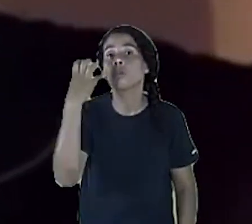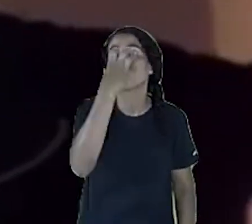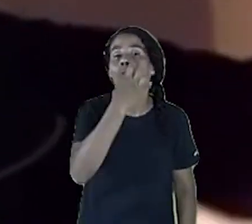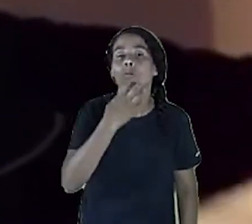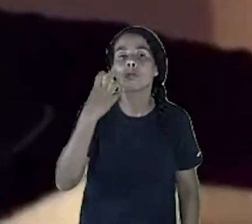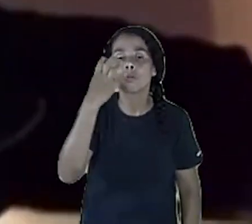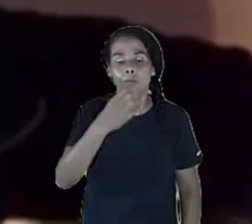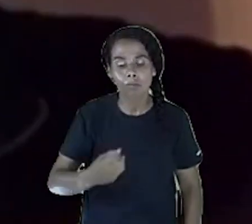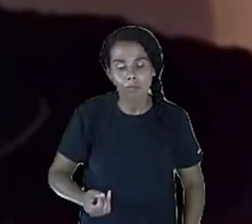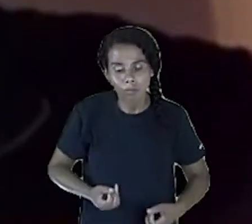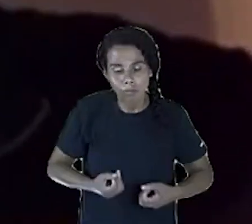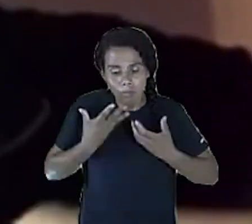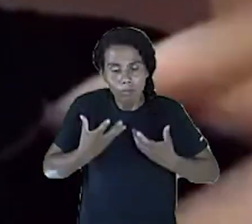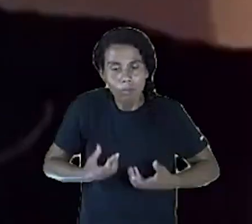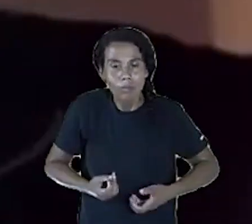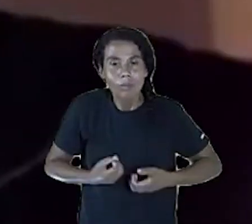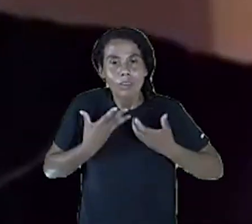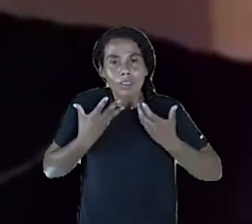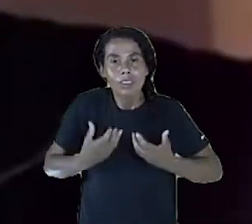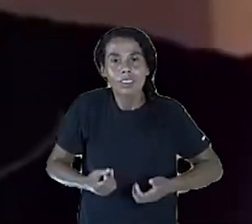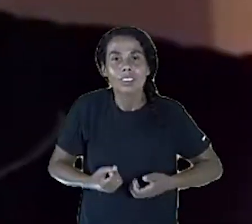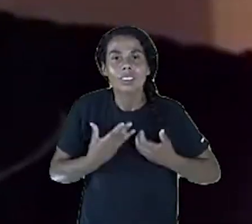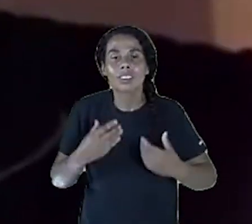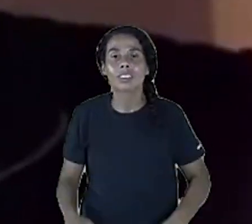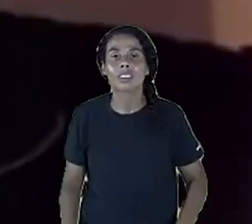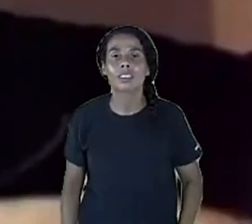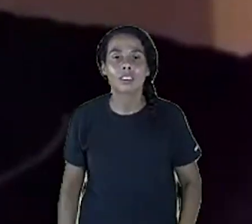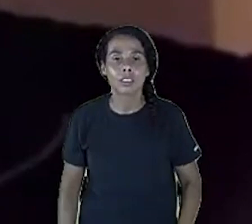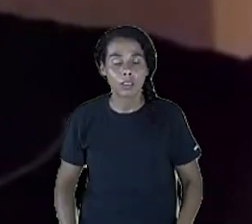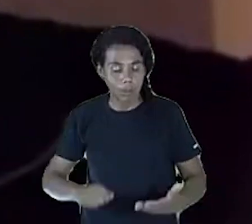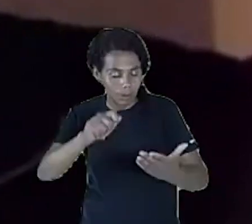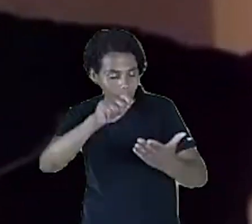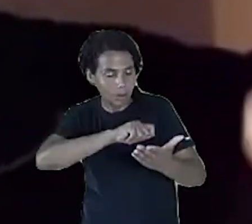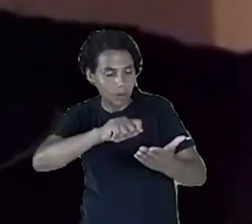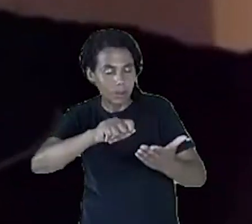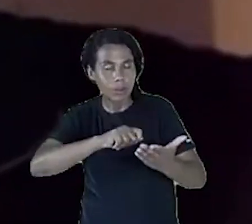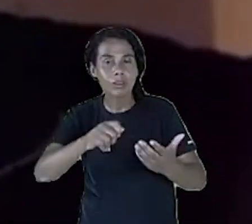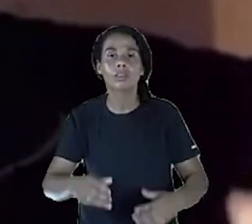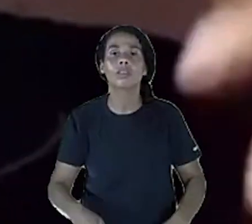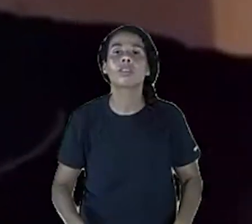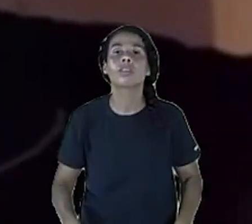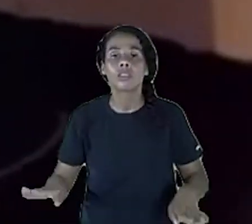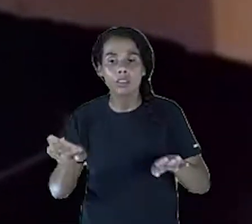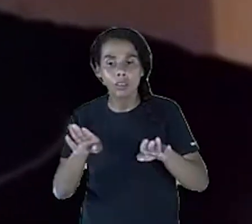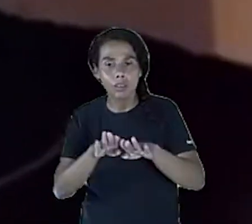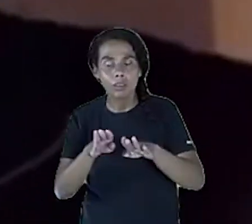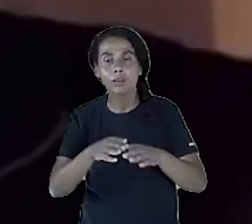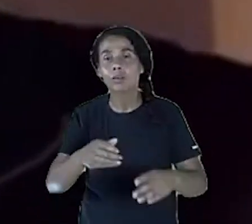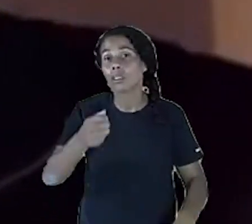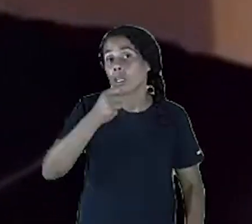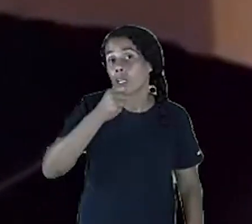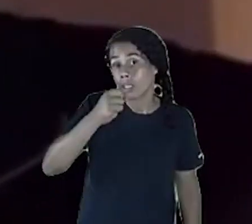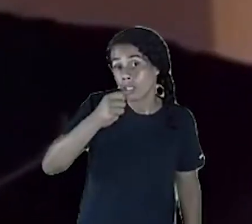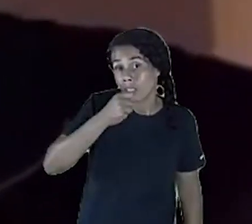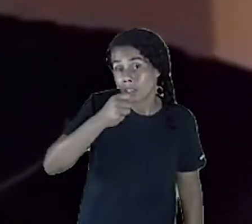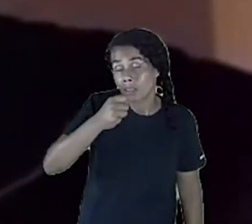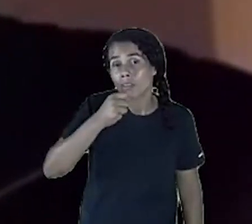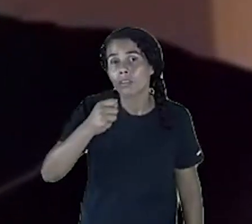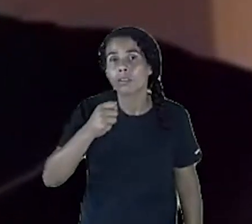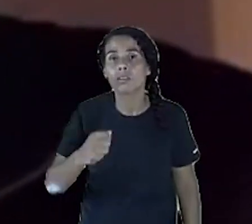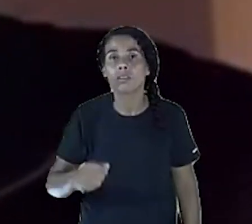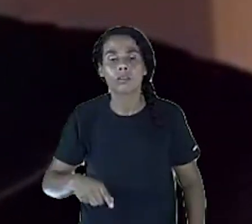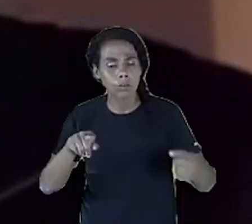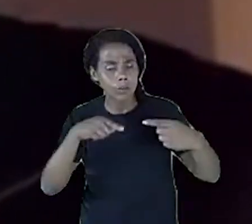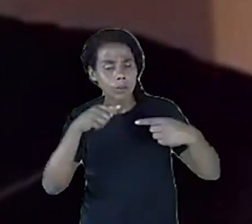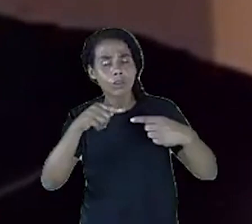os ritmos, as palavras se juntando a tudo isso para dar